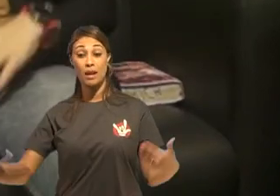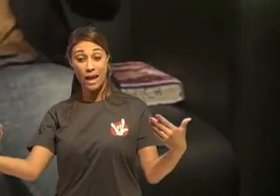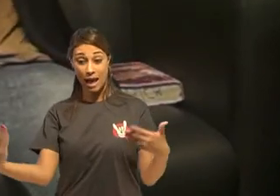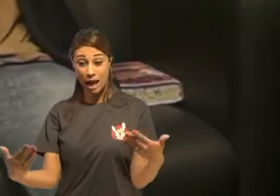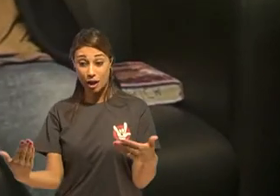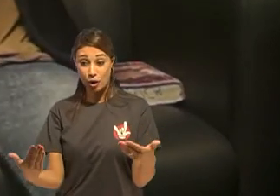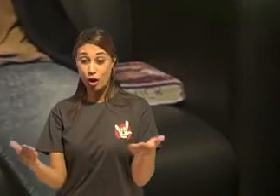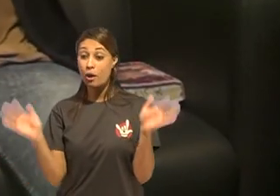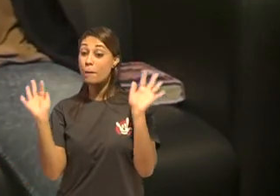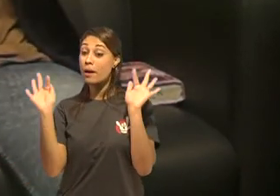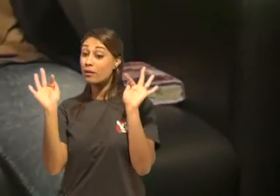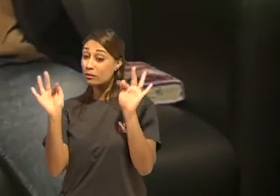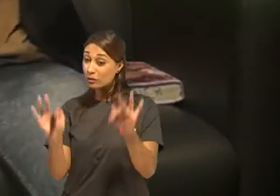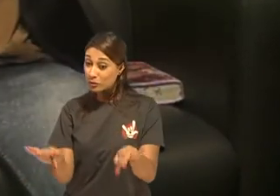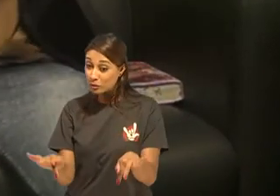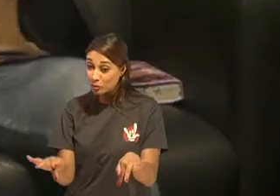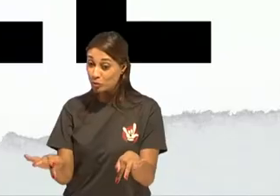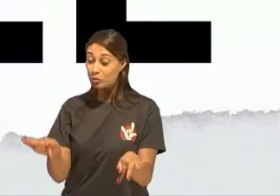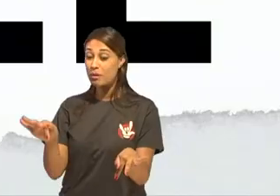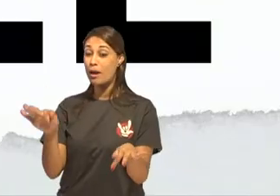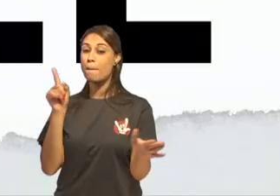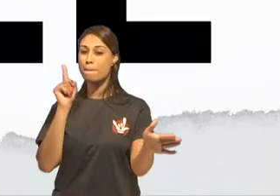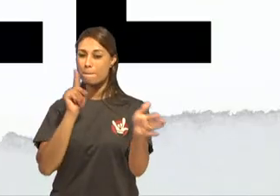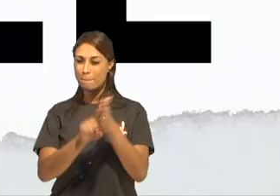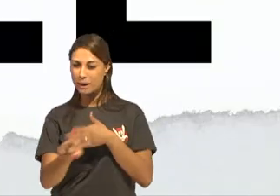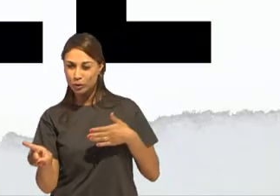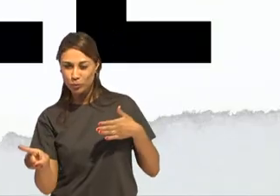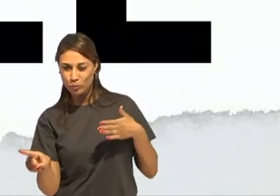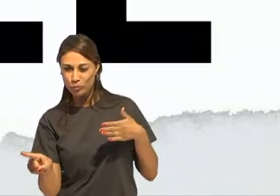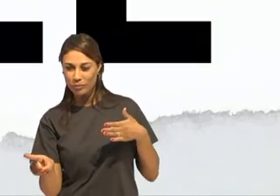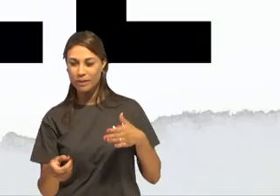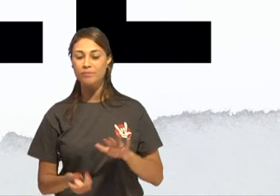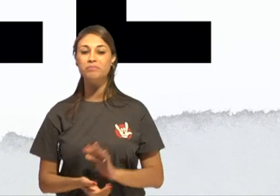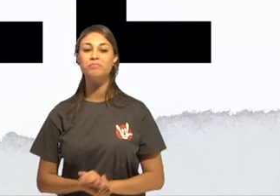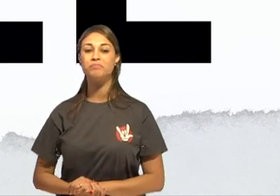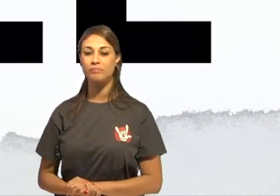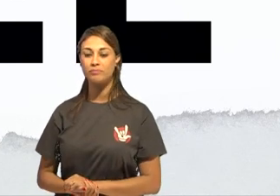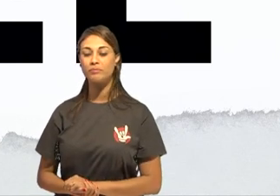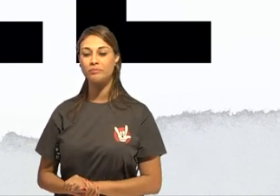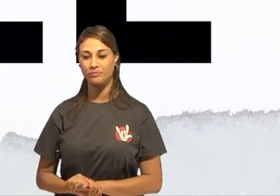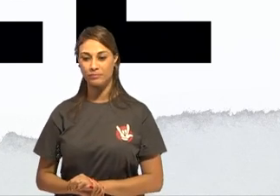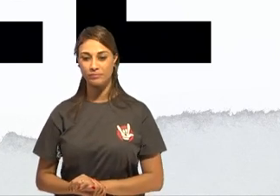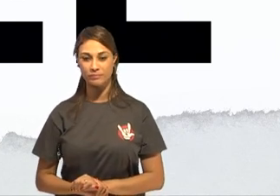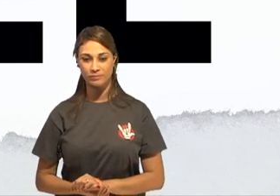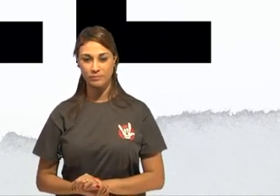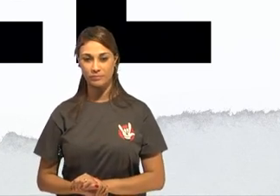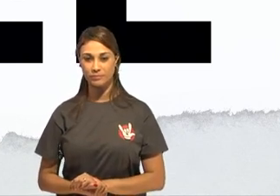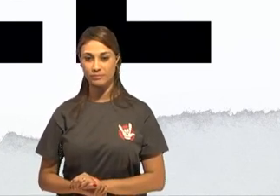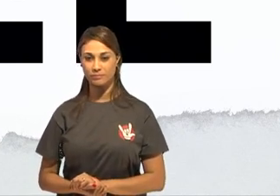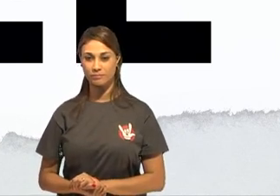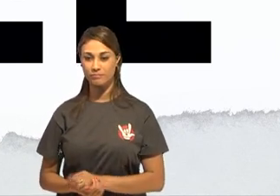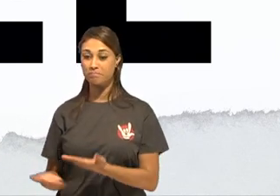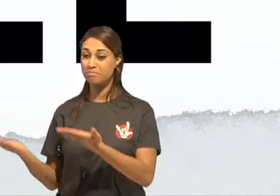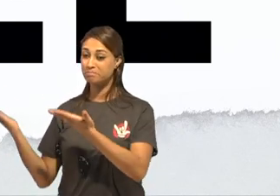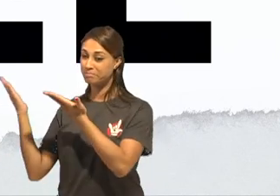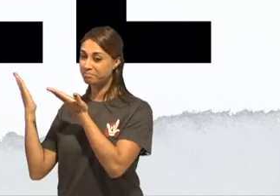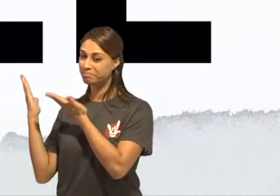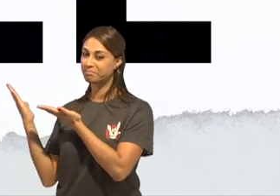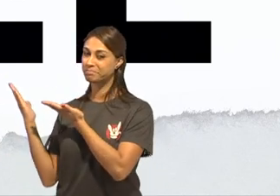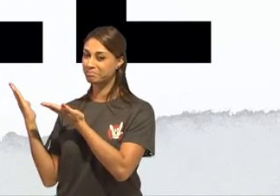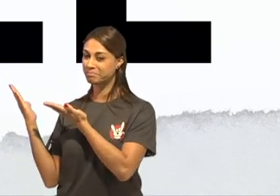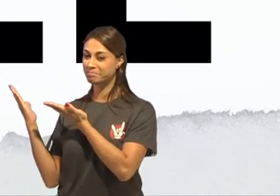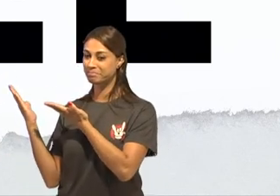pro último, o quinto e último, para desempatar. Se de repente vocês estiverem empatados, agora desempata. Qual é